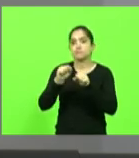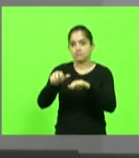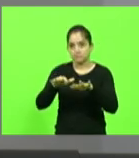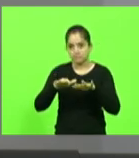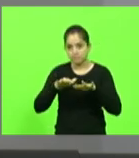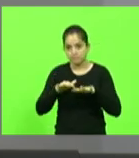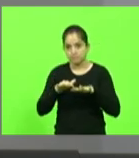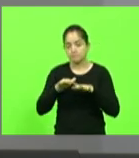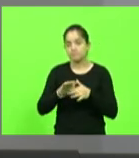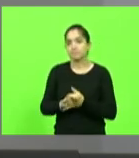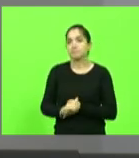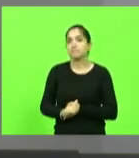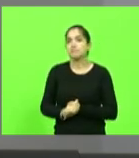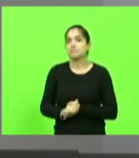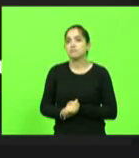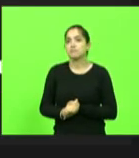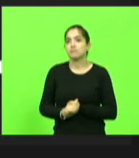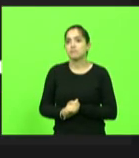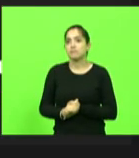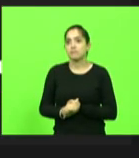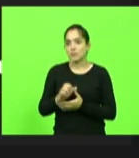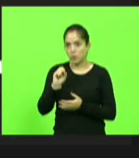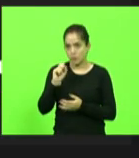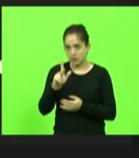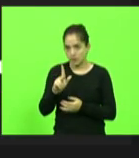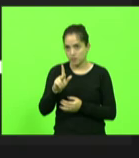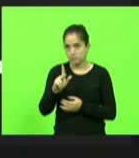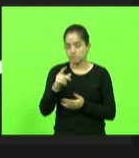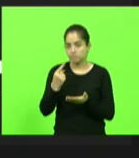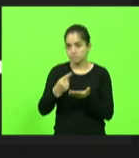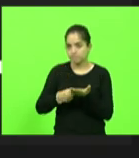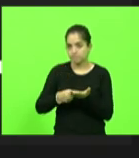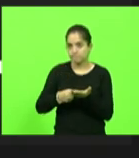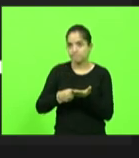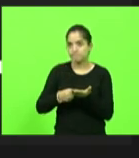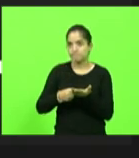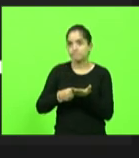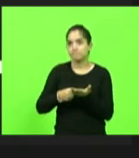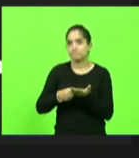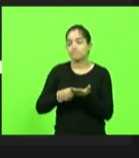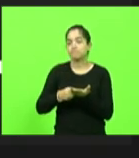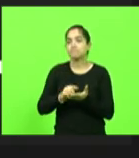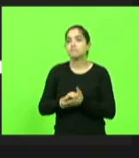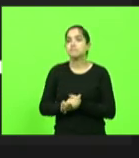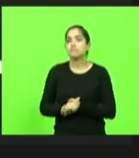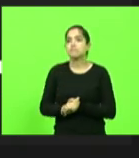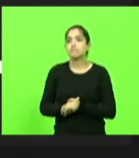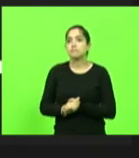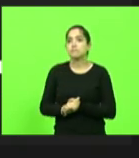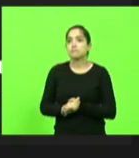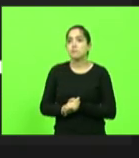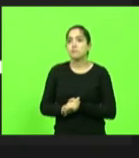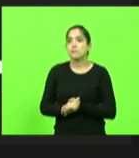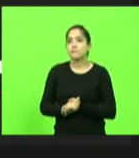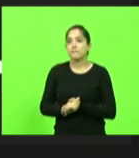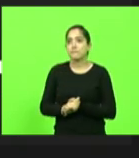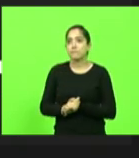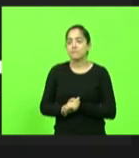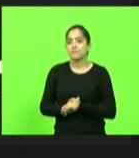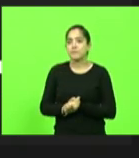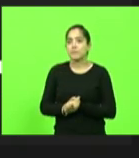social. Tudo bem? Pode ser assim? Pode ser esse encaminhamento? Deputada, sim. Deputada, se a senhora me